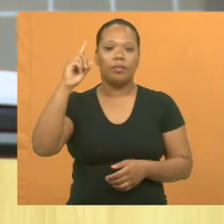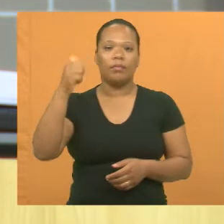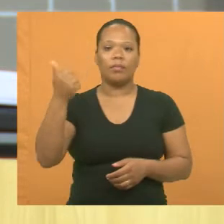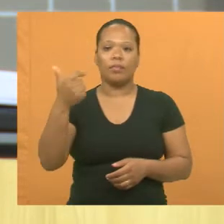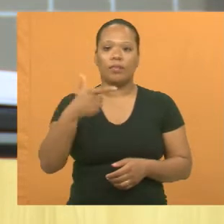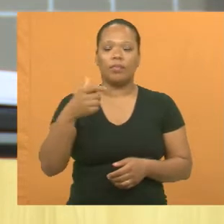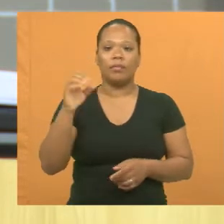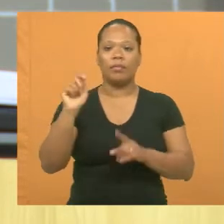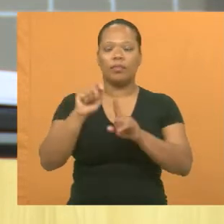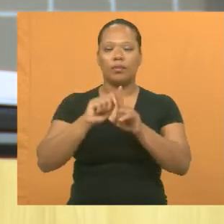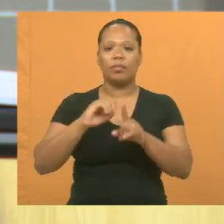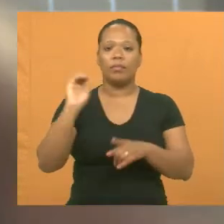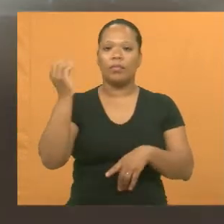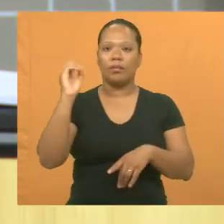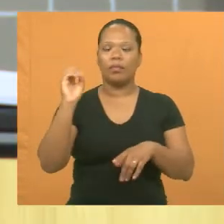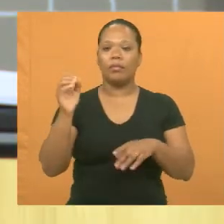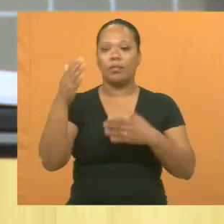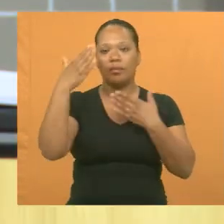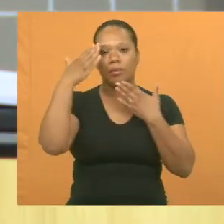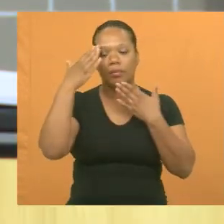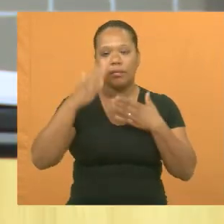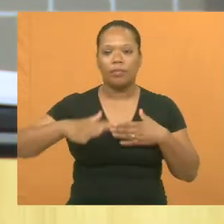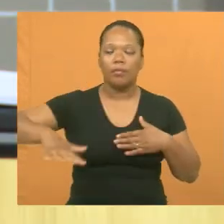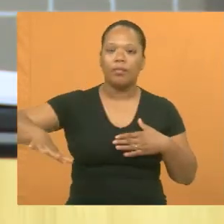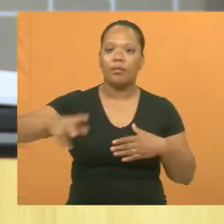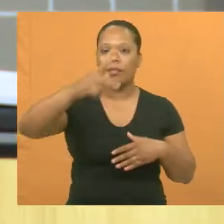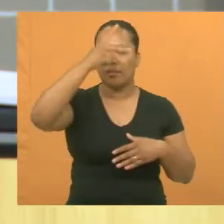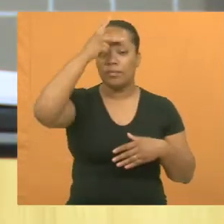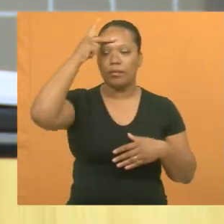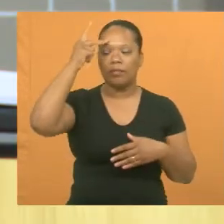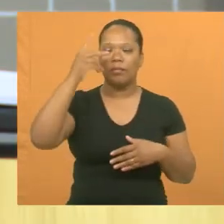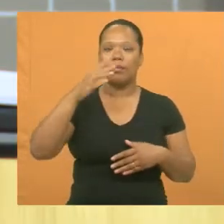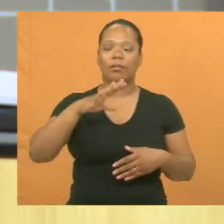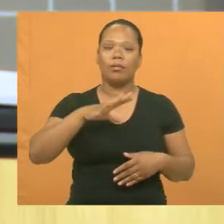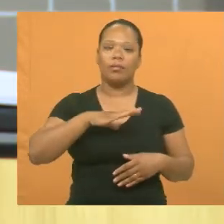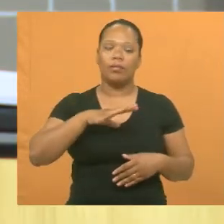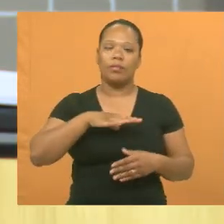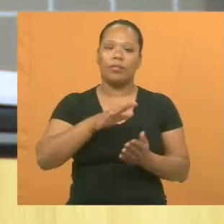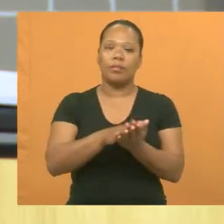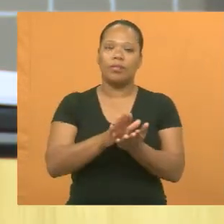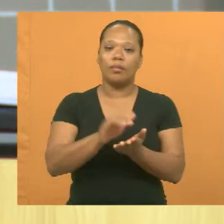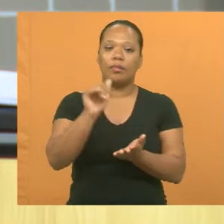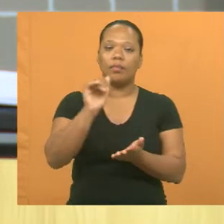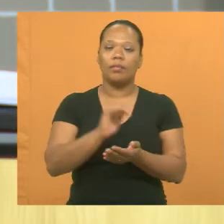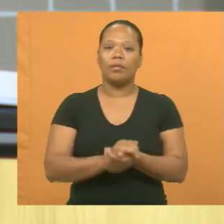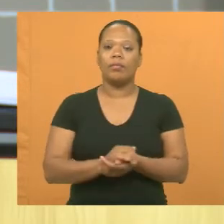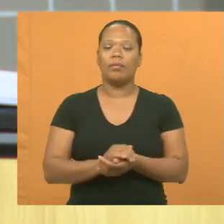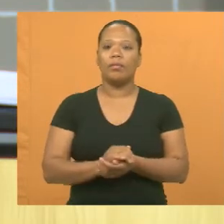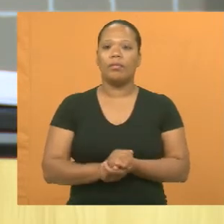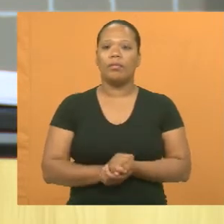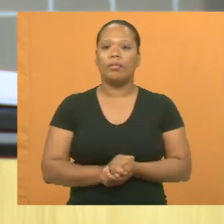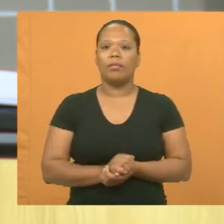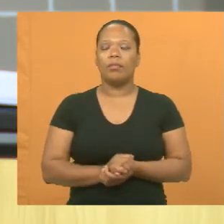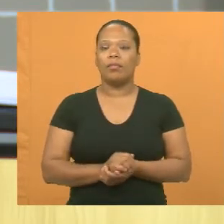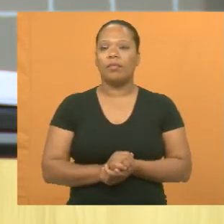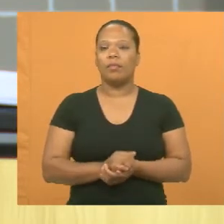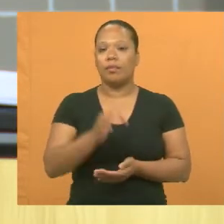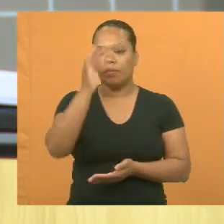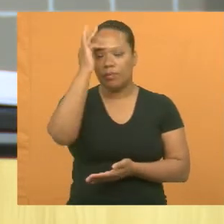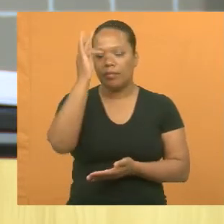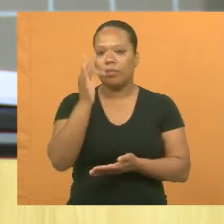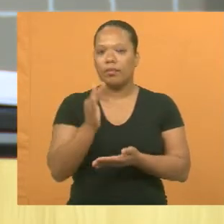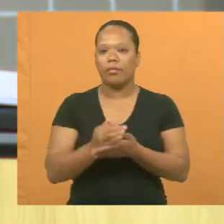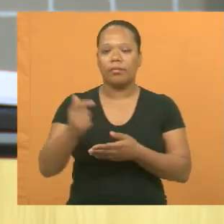outubro. No ensejo, cumprimentamos todos os cidadãos jacareienses, devotos da Santa Padroeira do Brasil. Ao fim, diante da